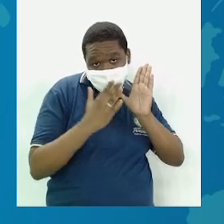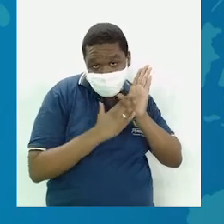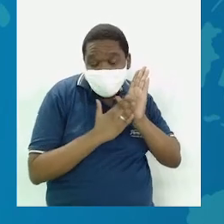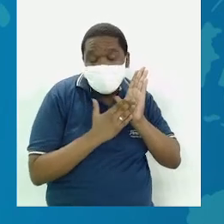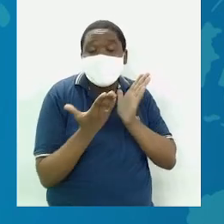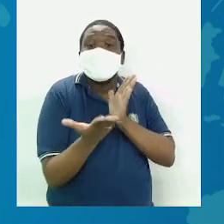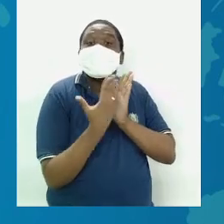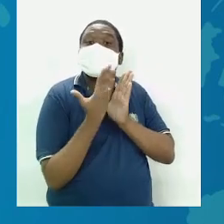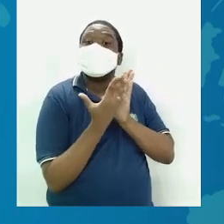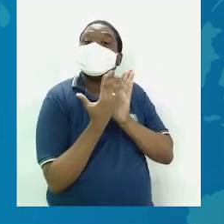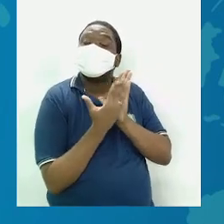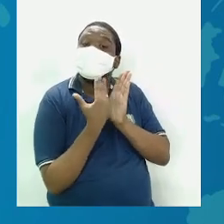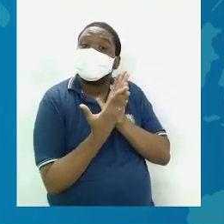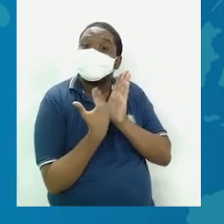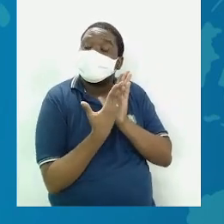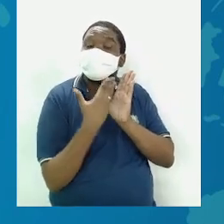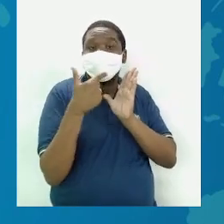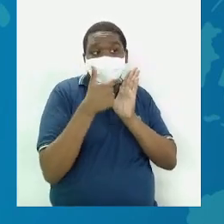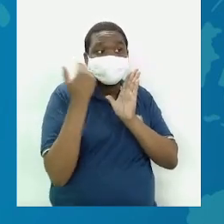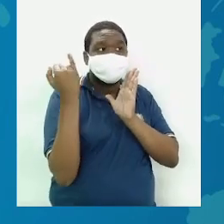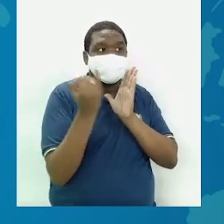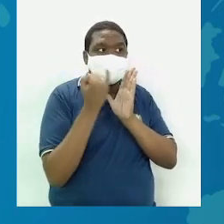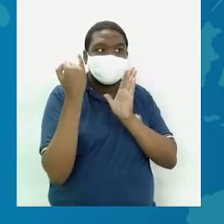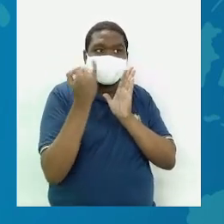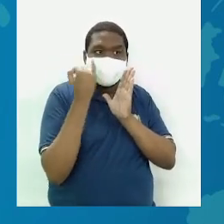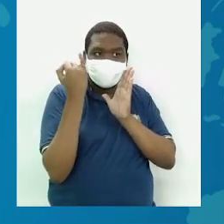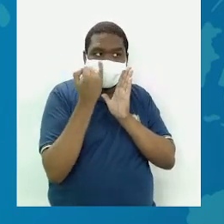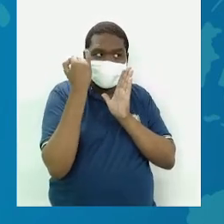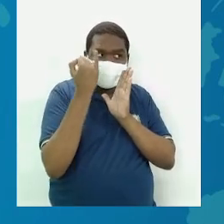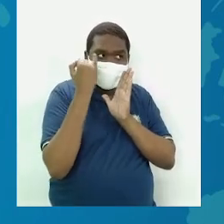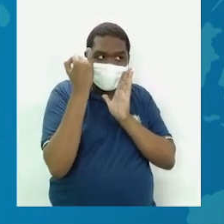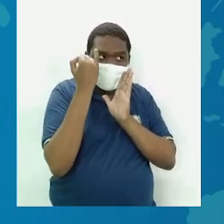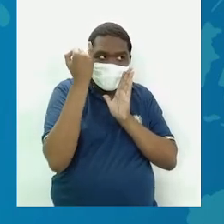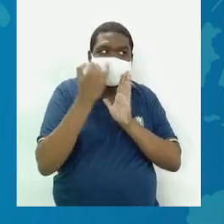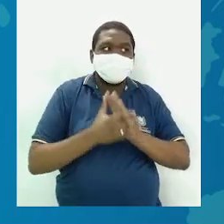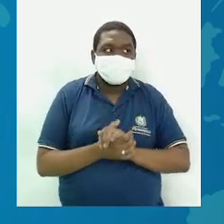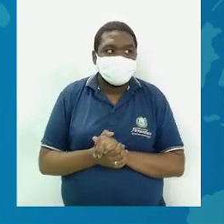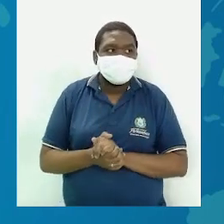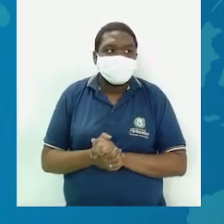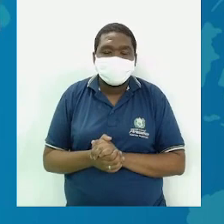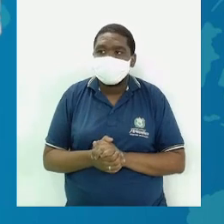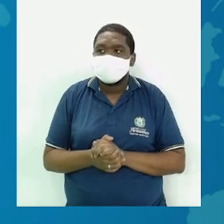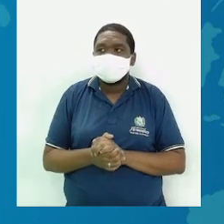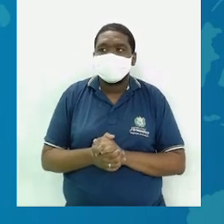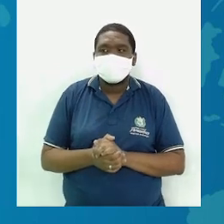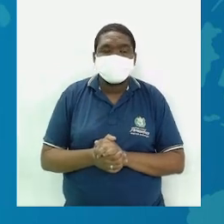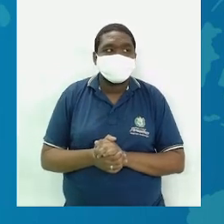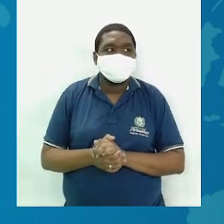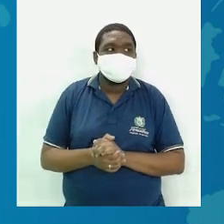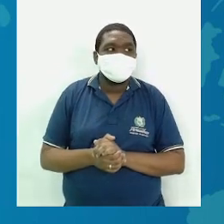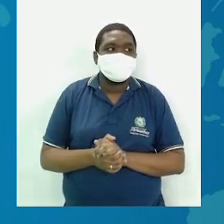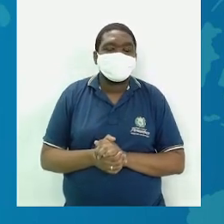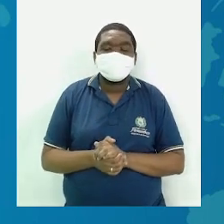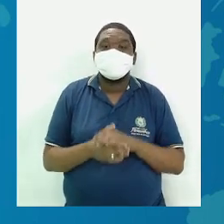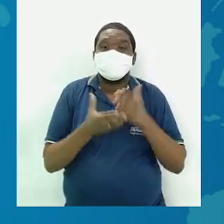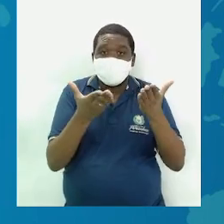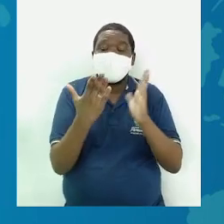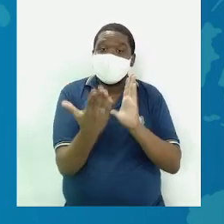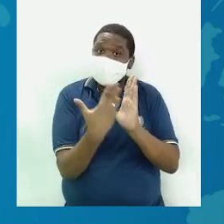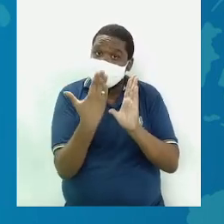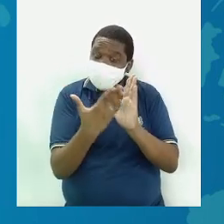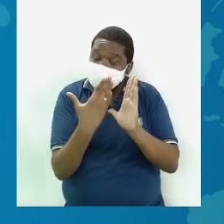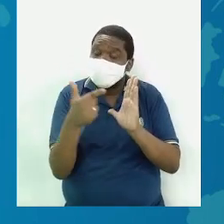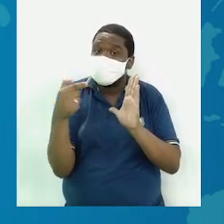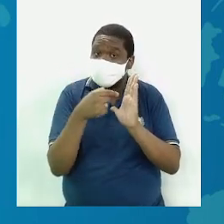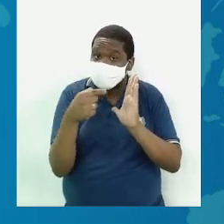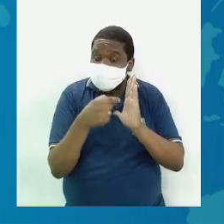que é esse aqui, ó. Esse livro, deixa eu só colocar aqui mais, pronto. Esse livro, ele